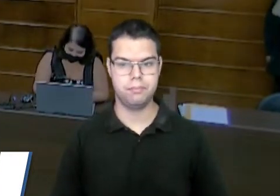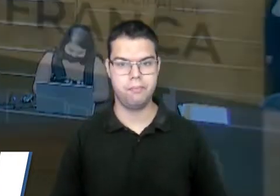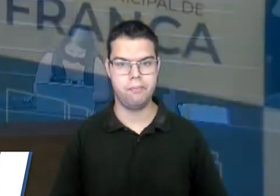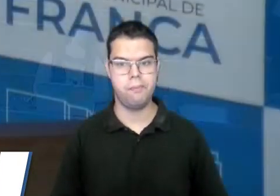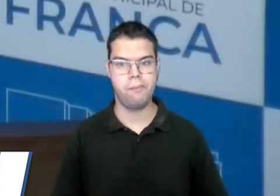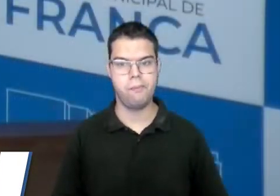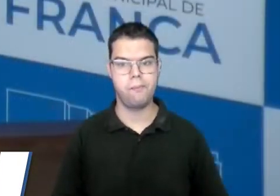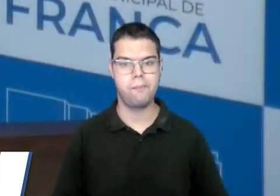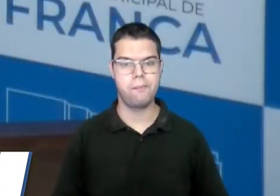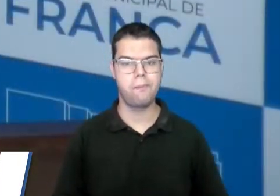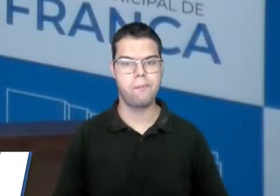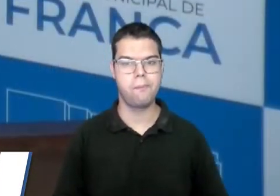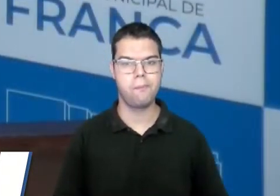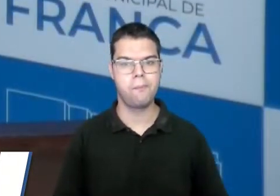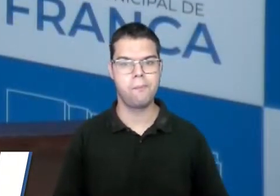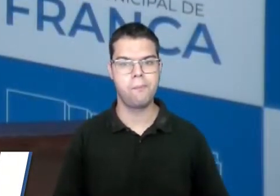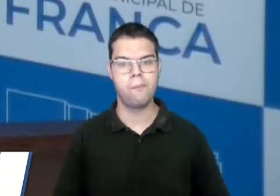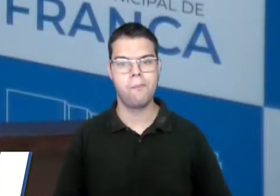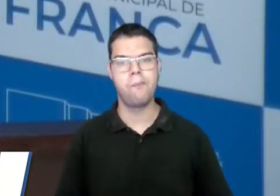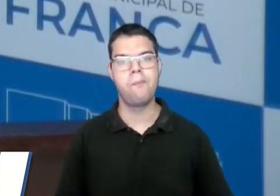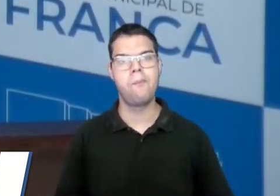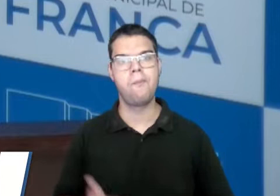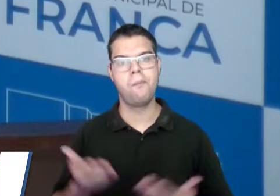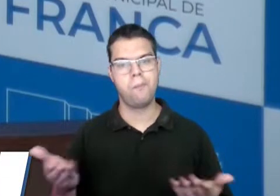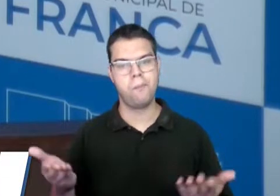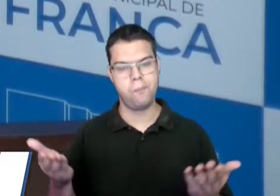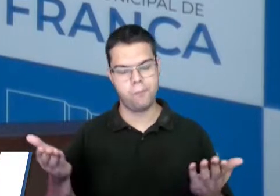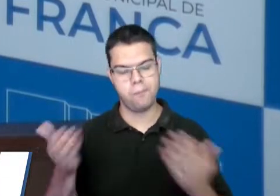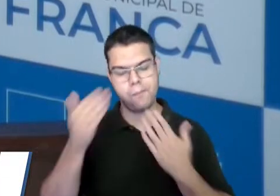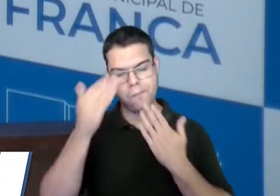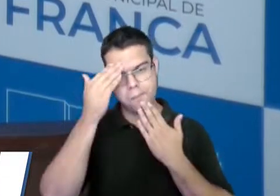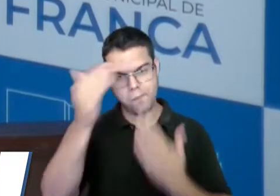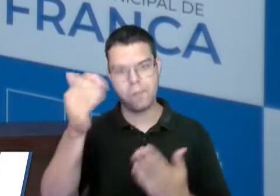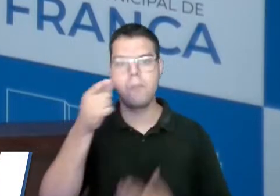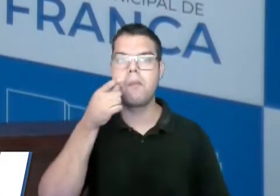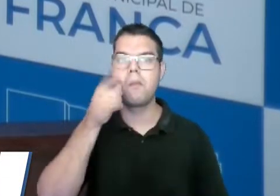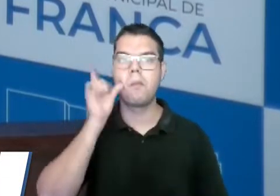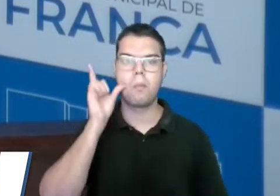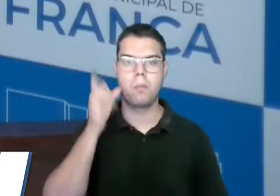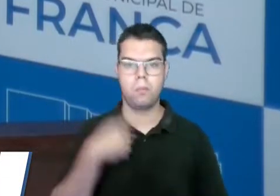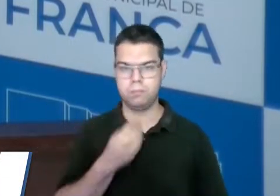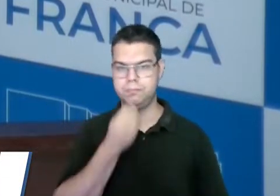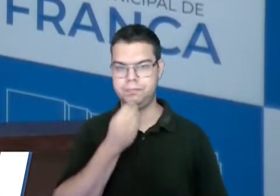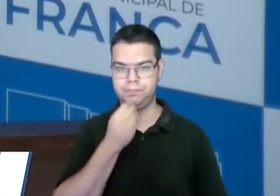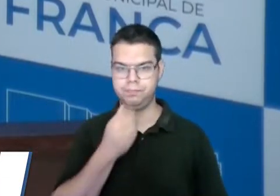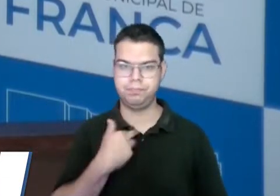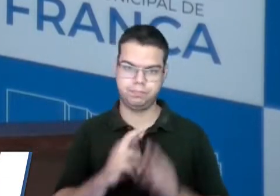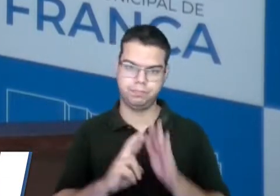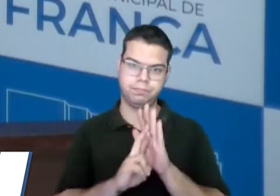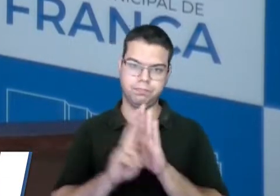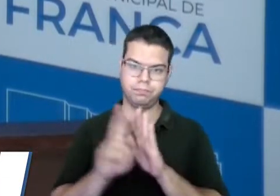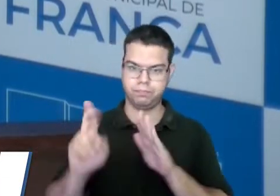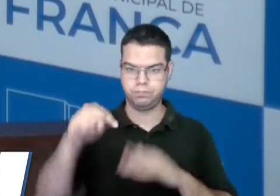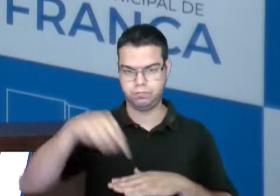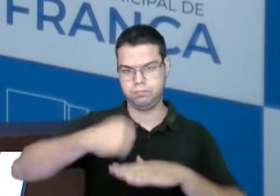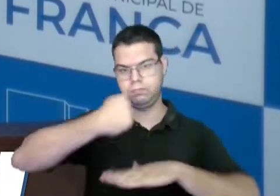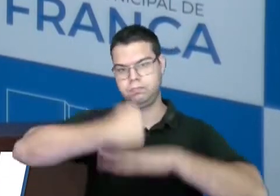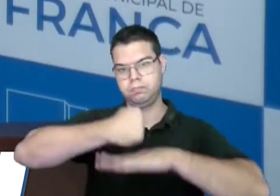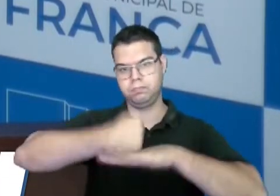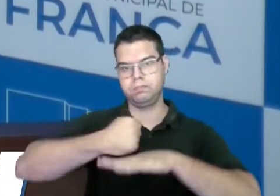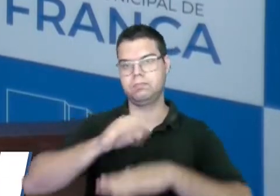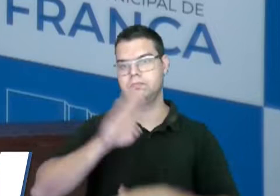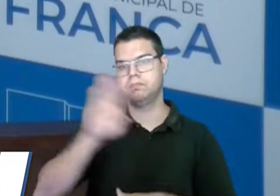agradecer a oportunidade de ontem estar representando nossa região lá na reunião